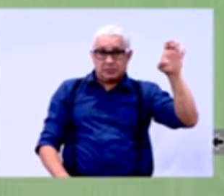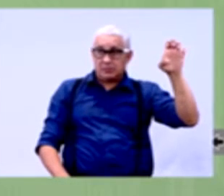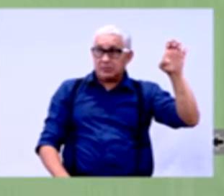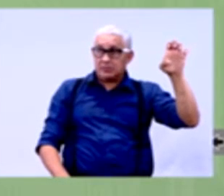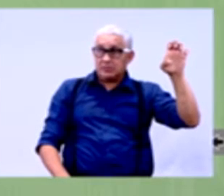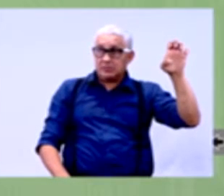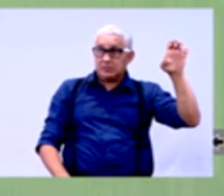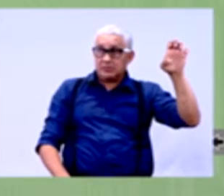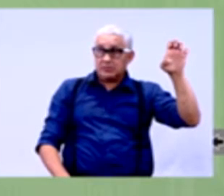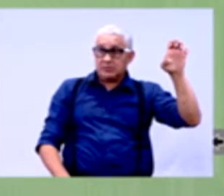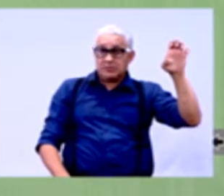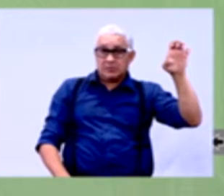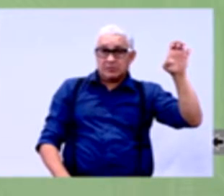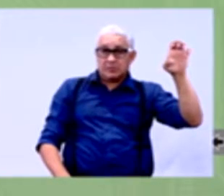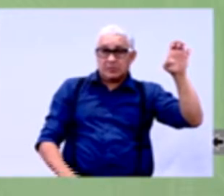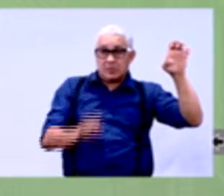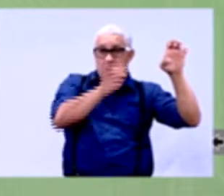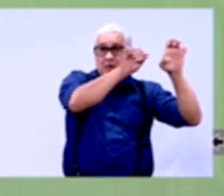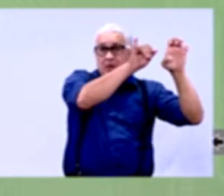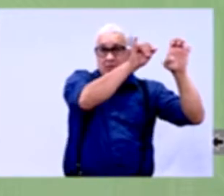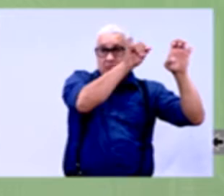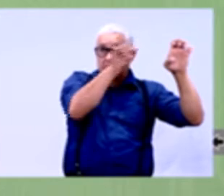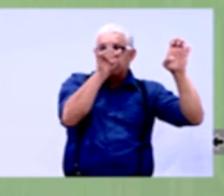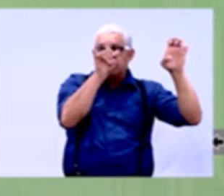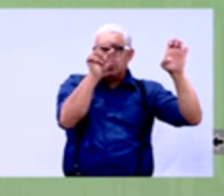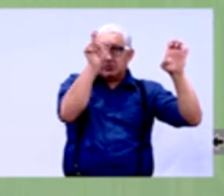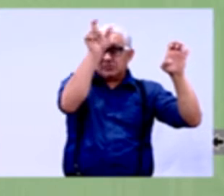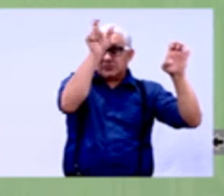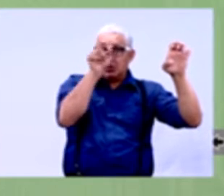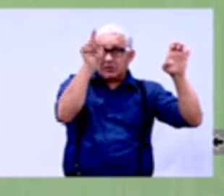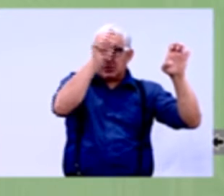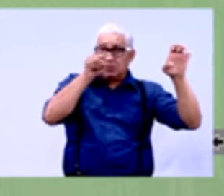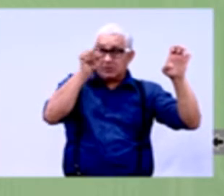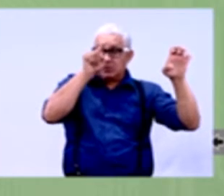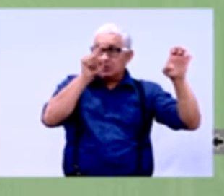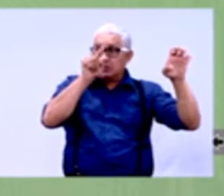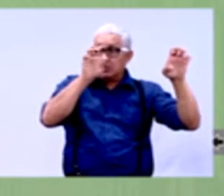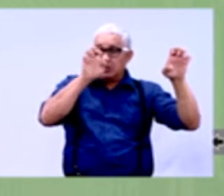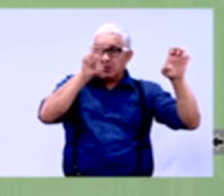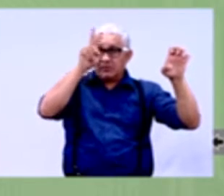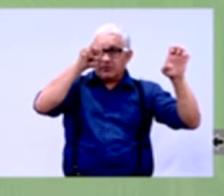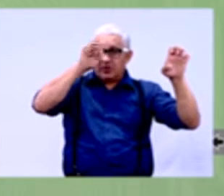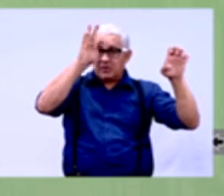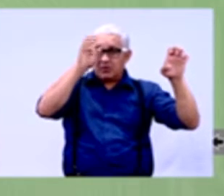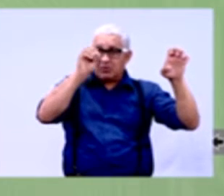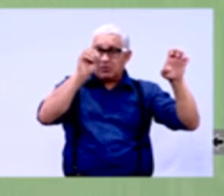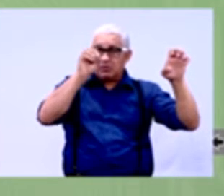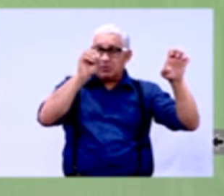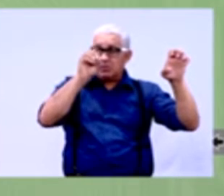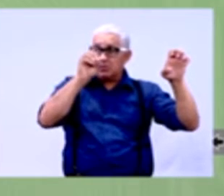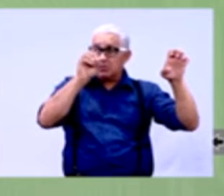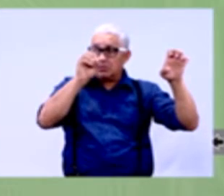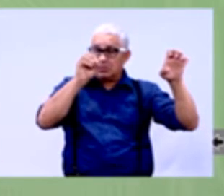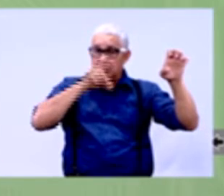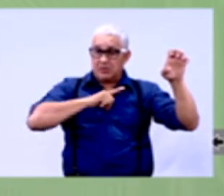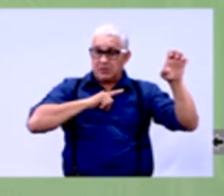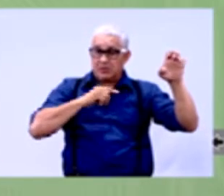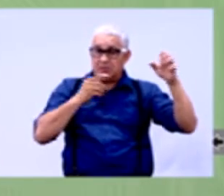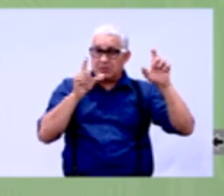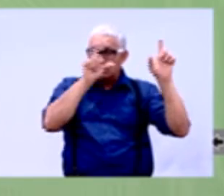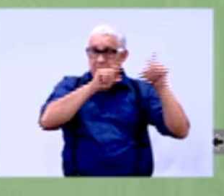acessando a aplicação aqui, é um evento, como nós tínhamos visto lá nos slides